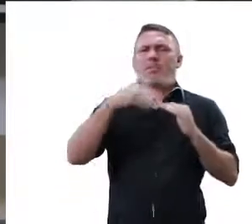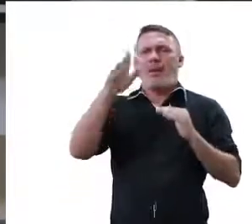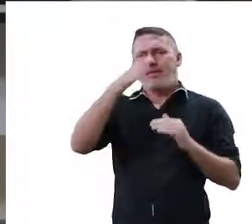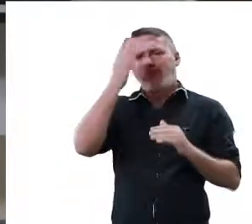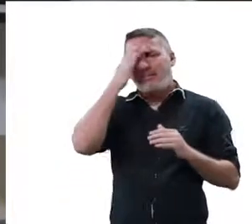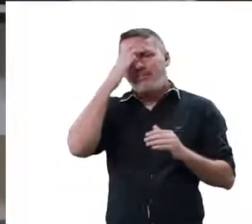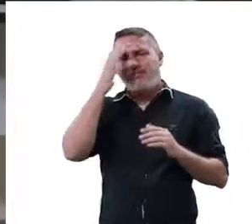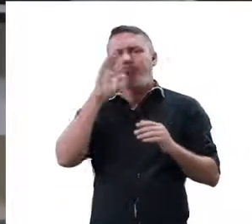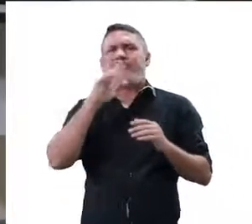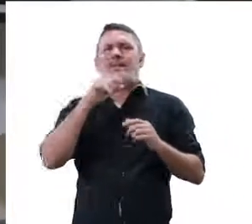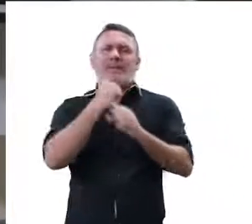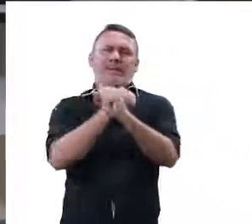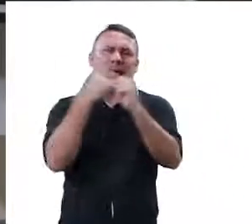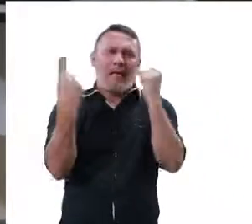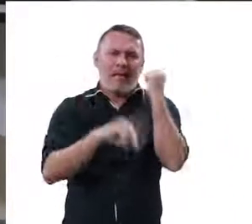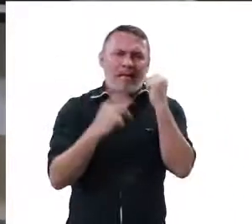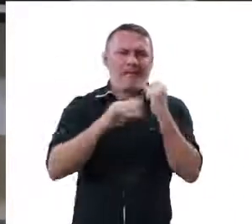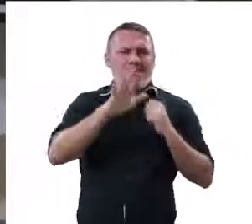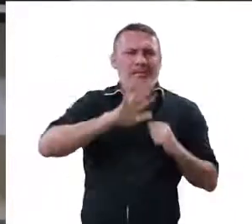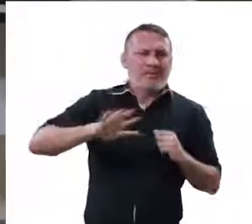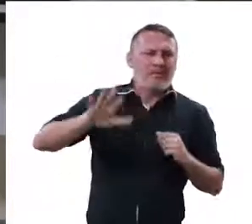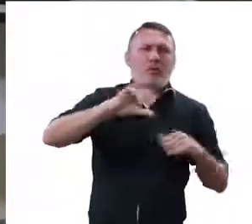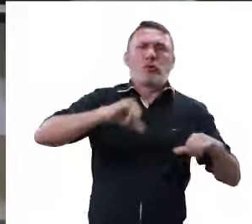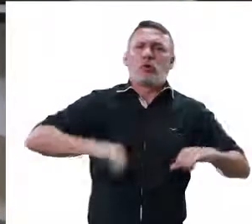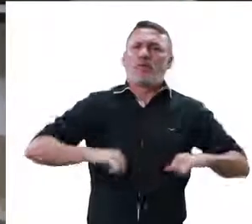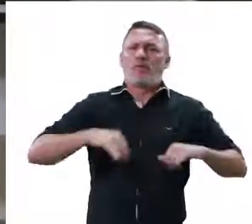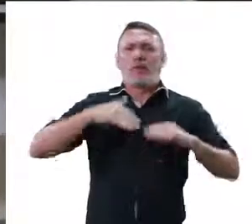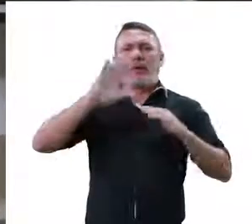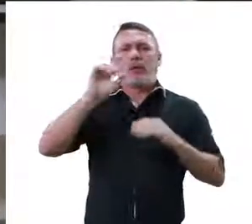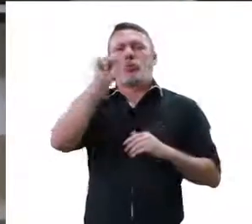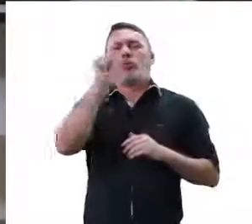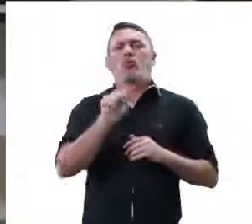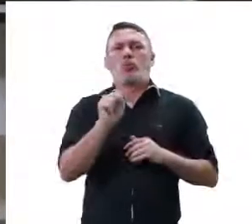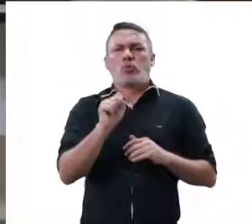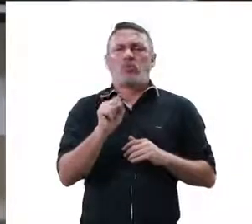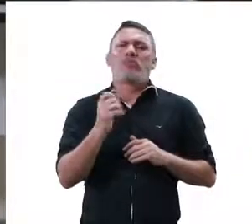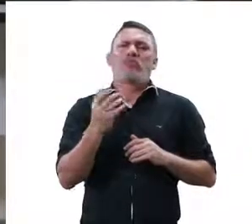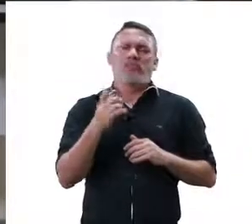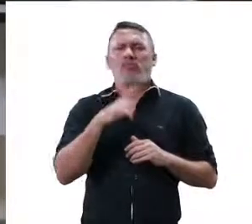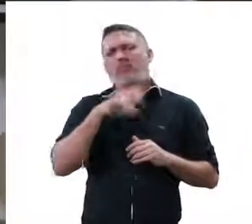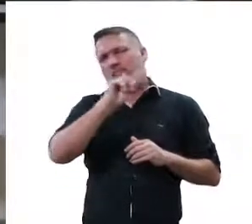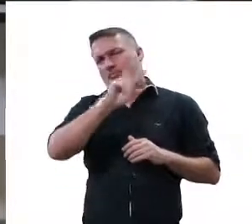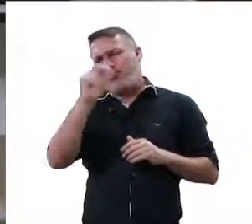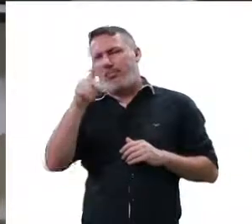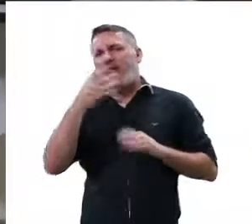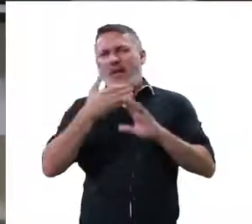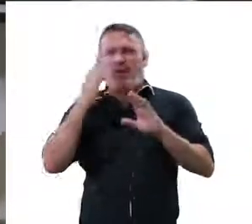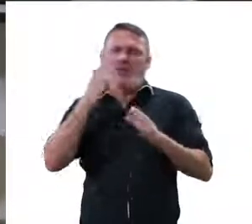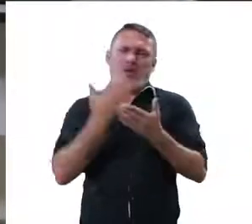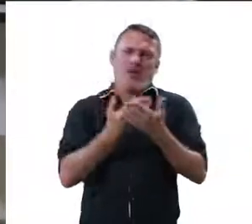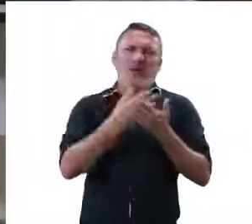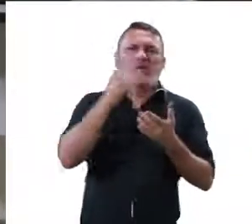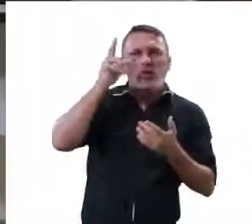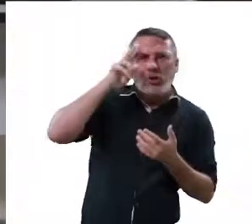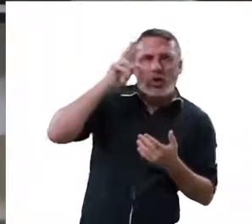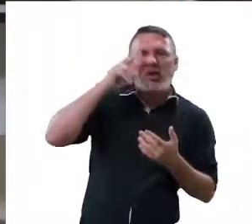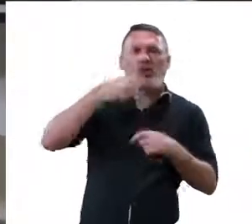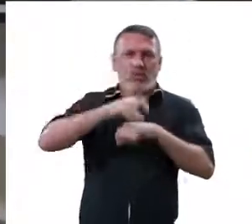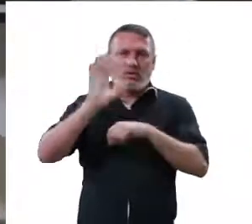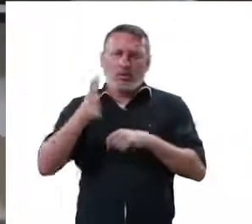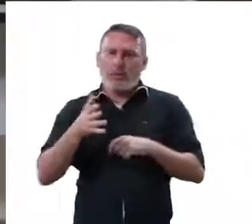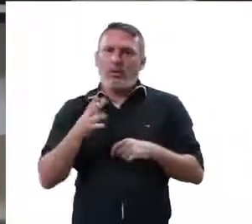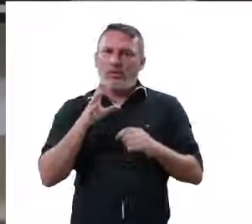manteve durante muito tempo a utilização de mão de obra escrava, plantation, aquela coisa toda que vocês já vão ver, já viram, ou vão ver, ou já viram na aula de